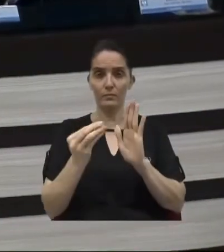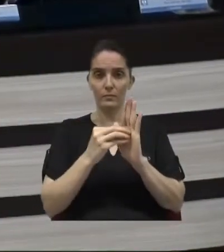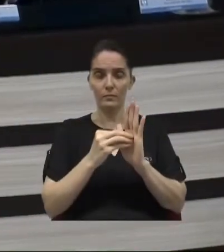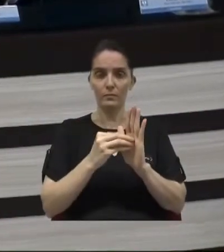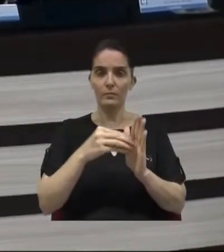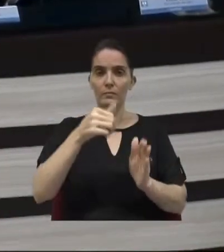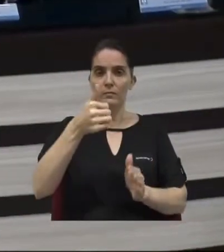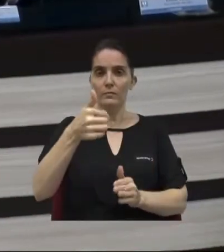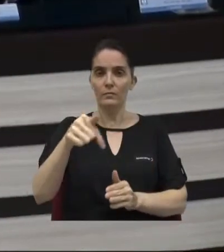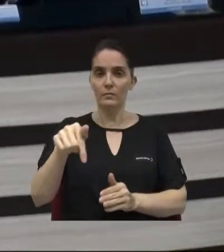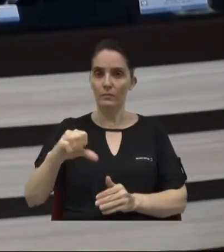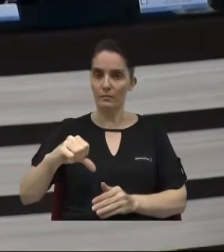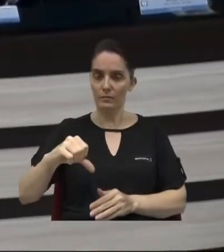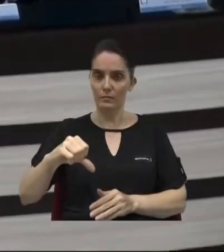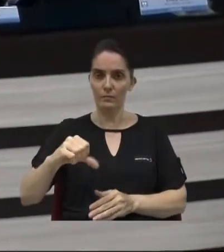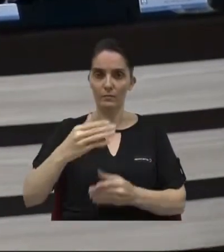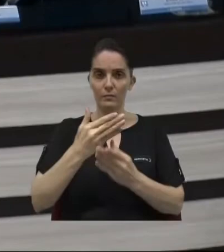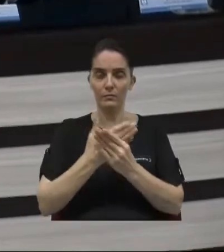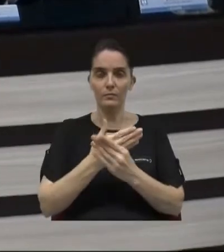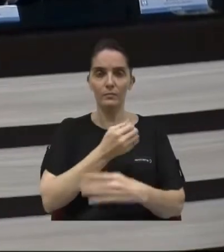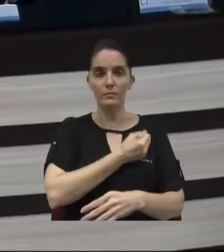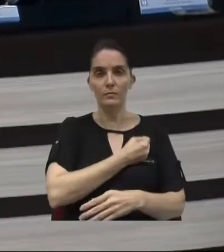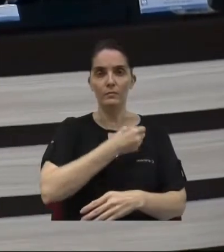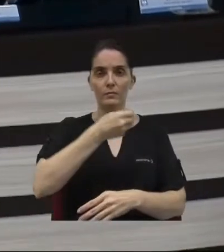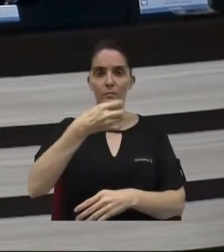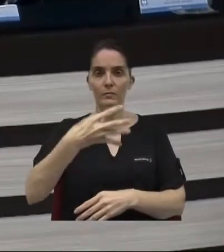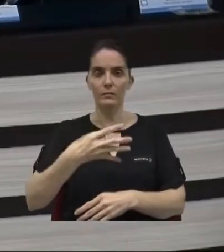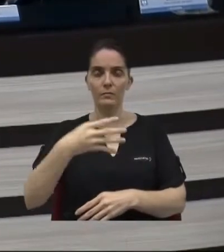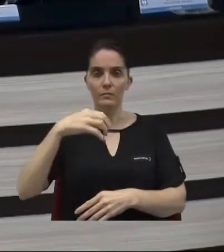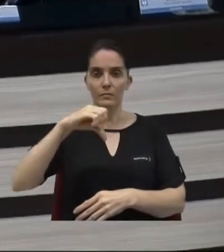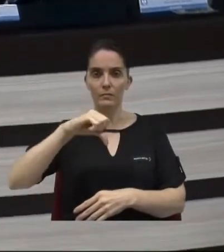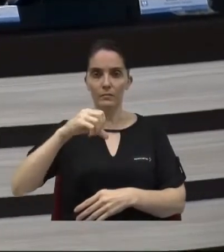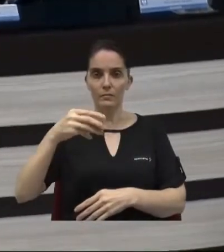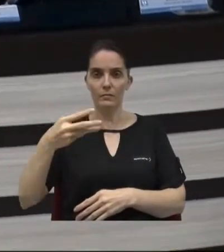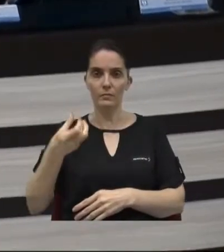emenda 179, protocolado sobre o número